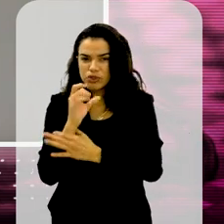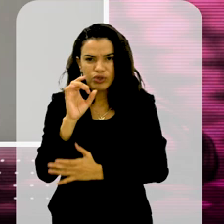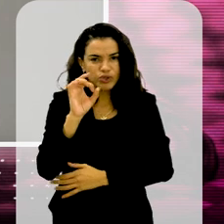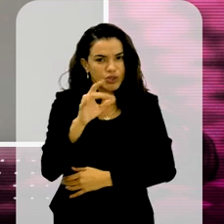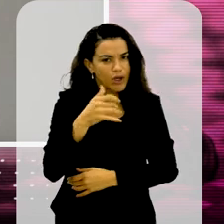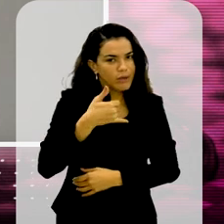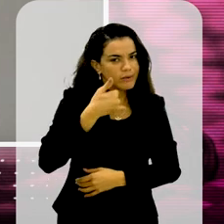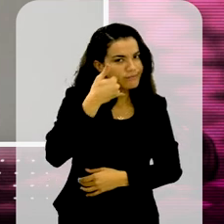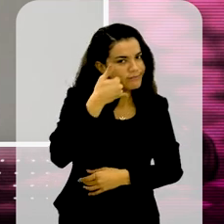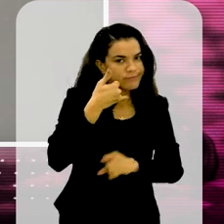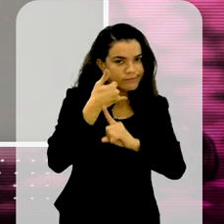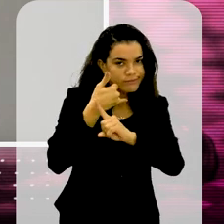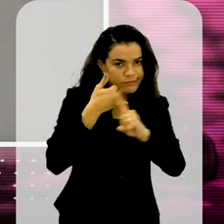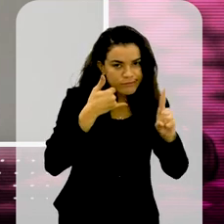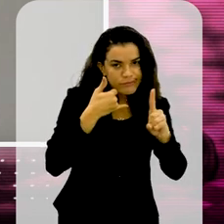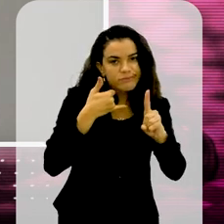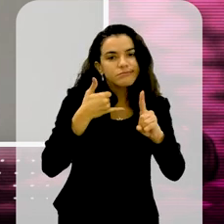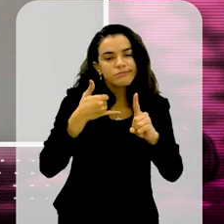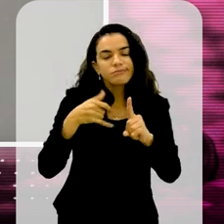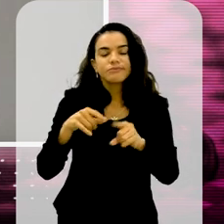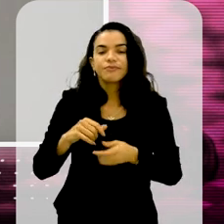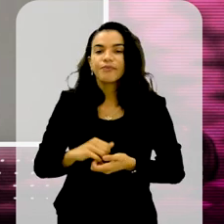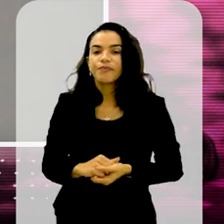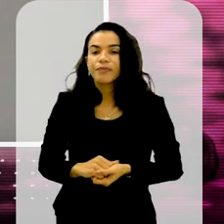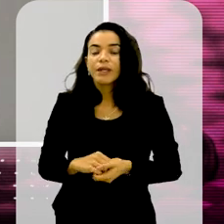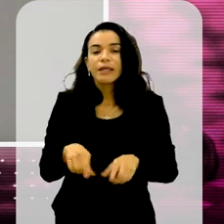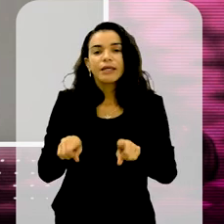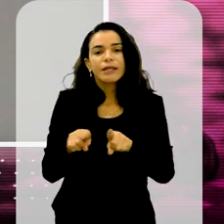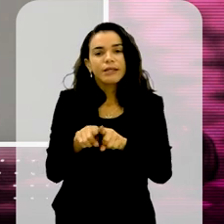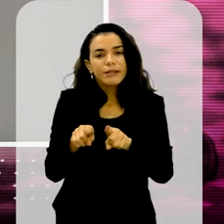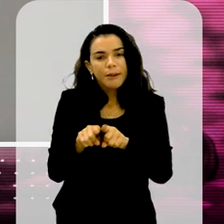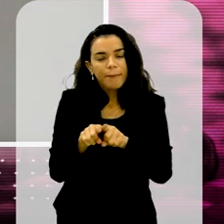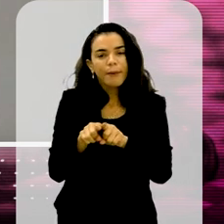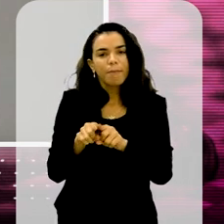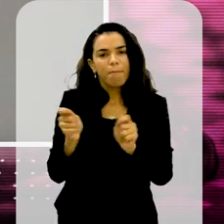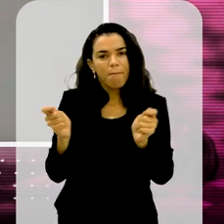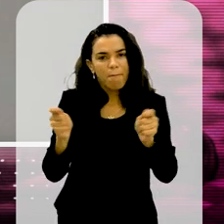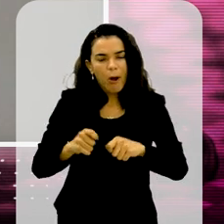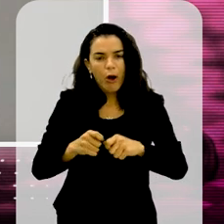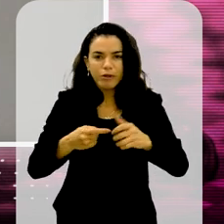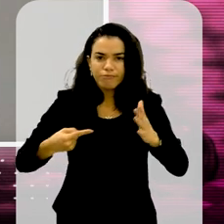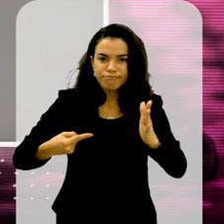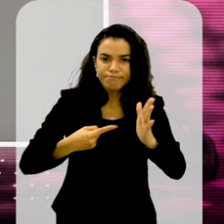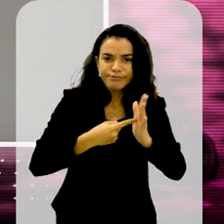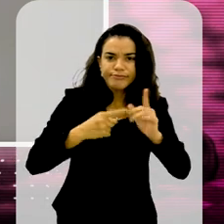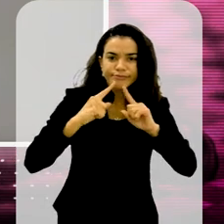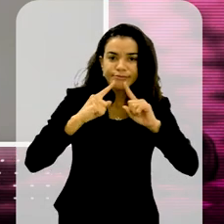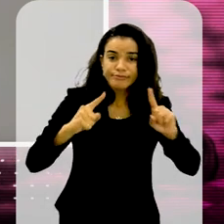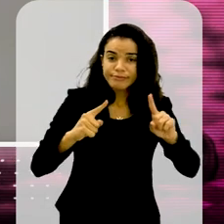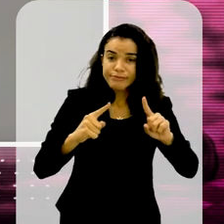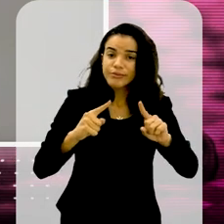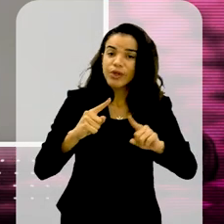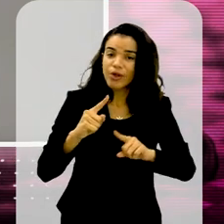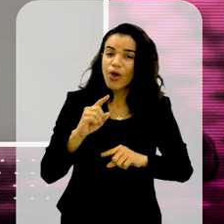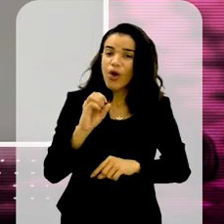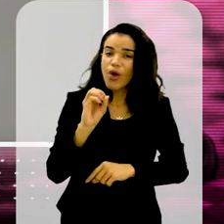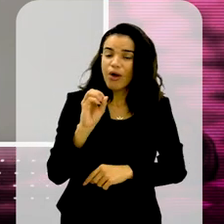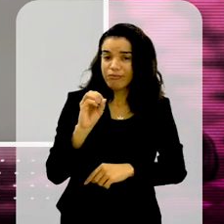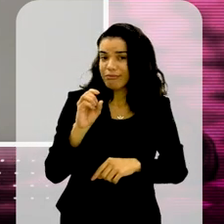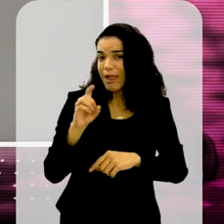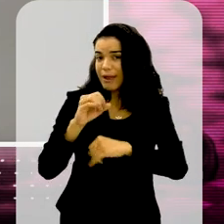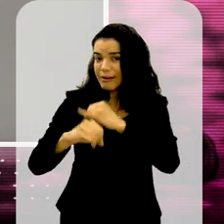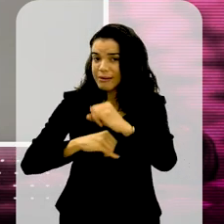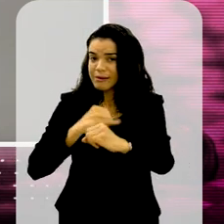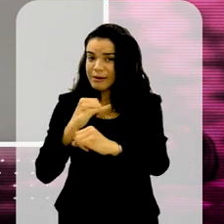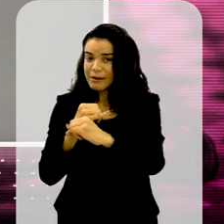seguro, não somente no seu celular, né? E você pode registrar um boletim de ocorrência online no site